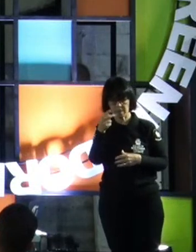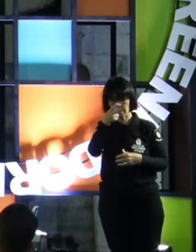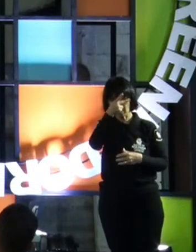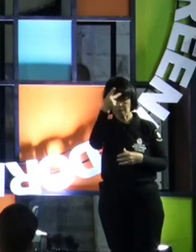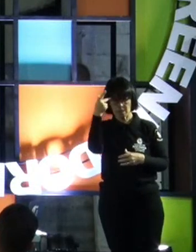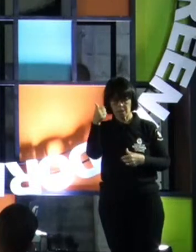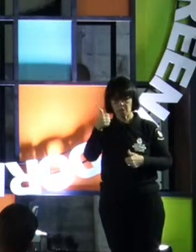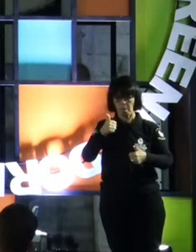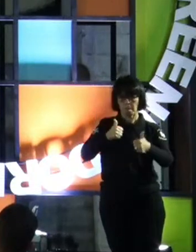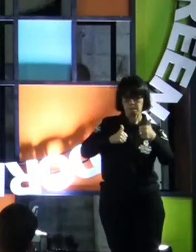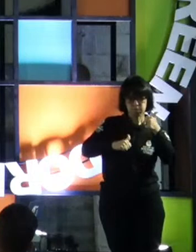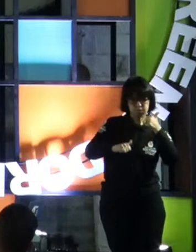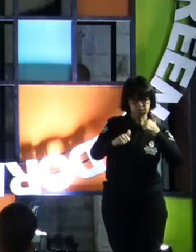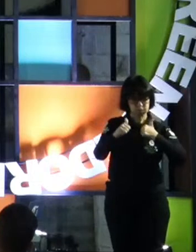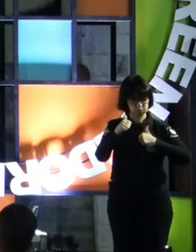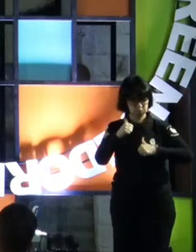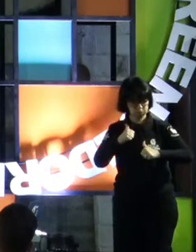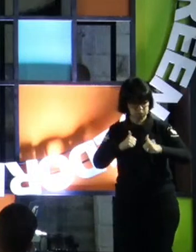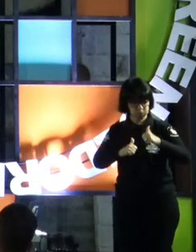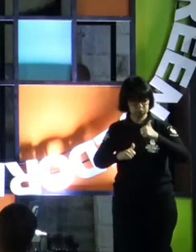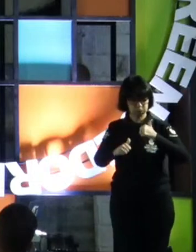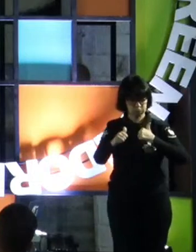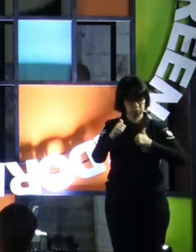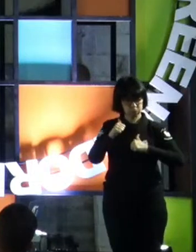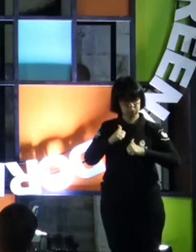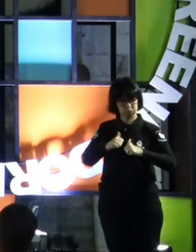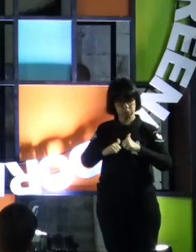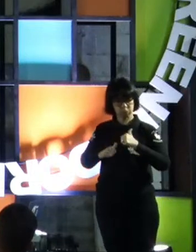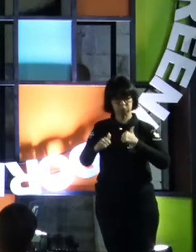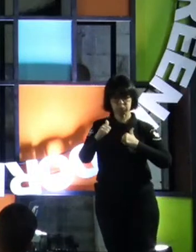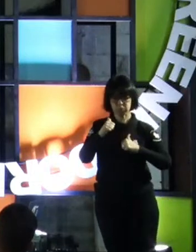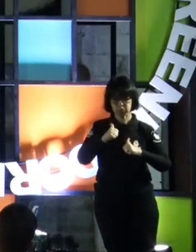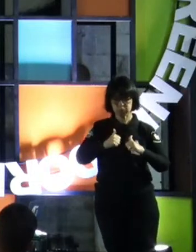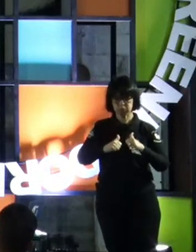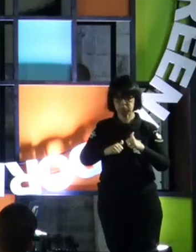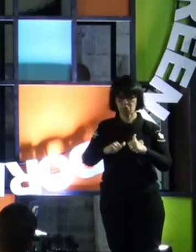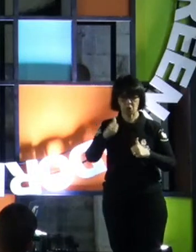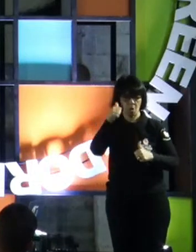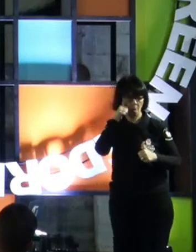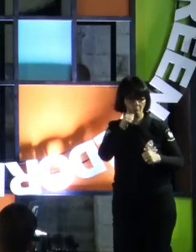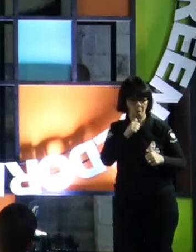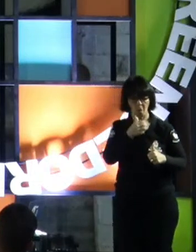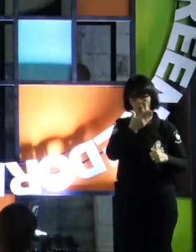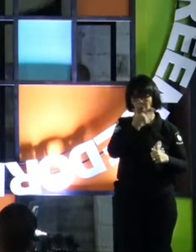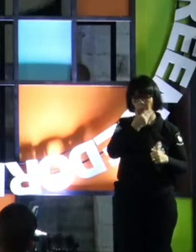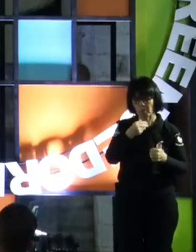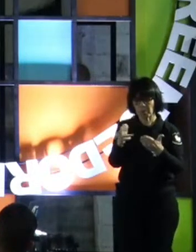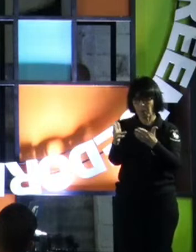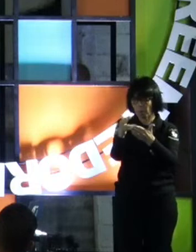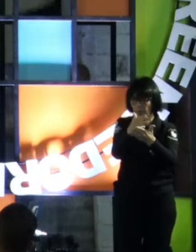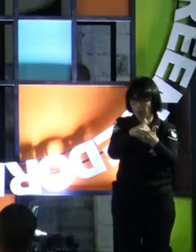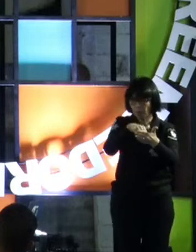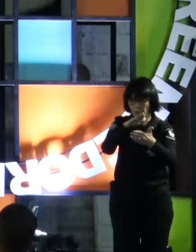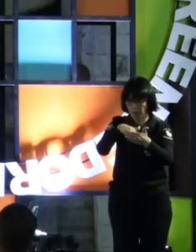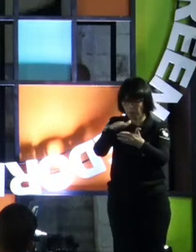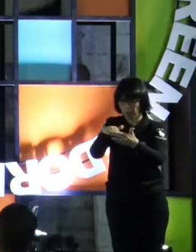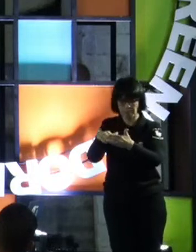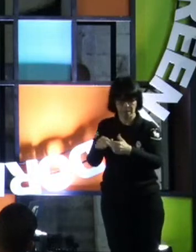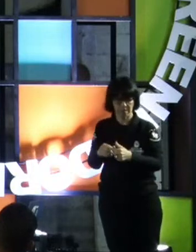de escritores, de autores, de atrizes, de pintoras e pintores, e por aí